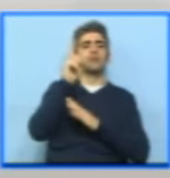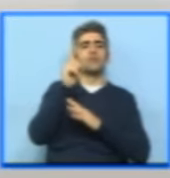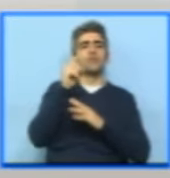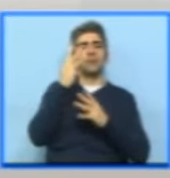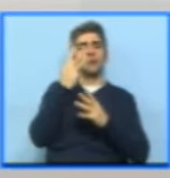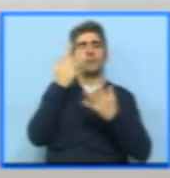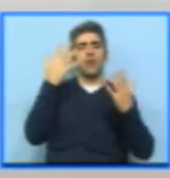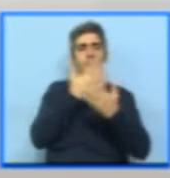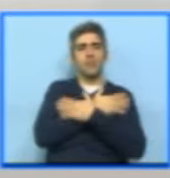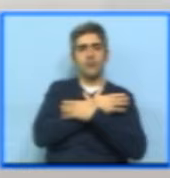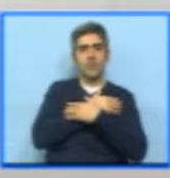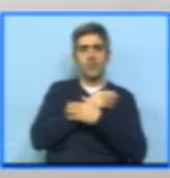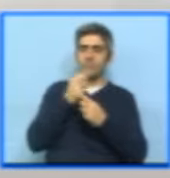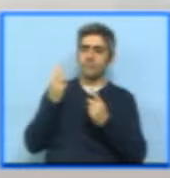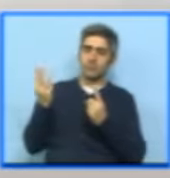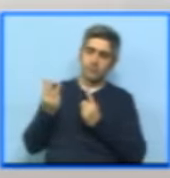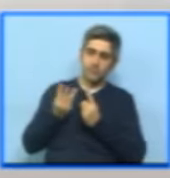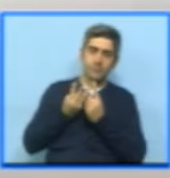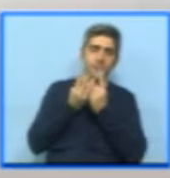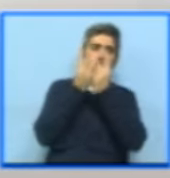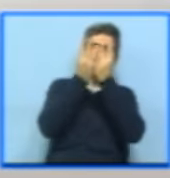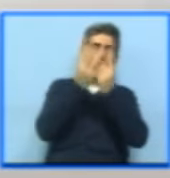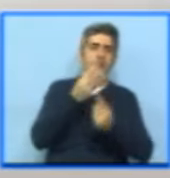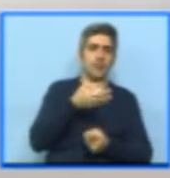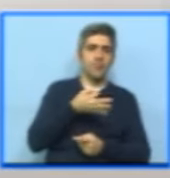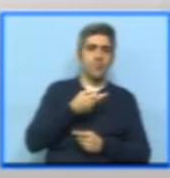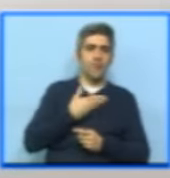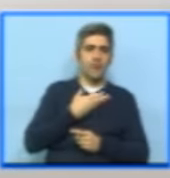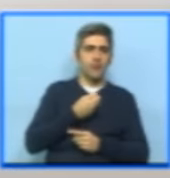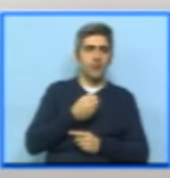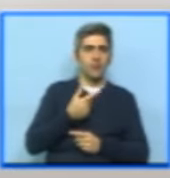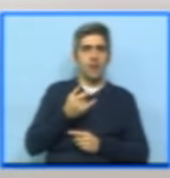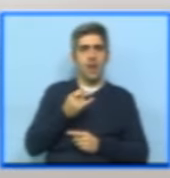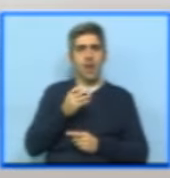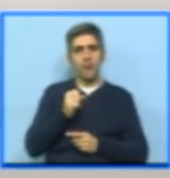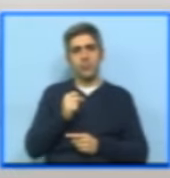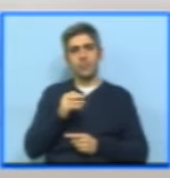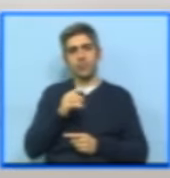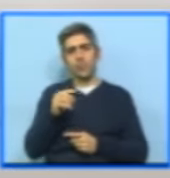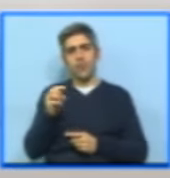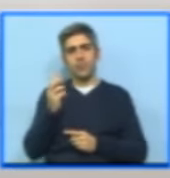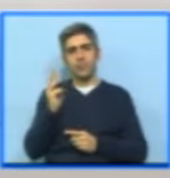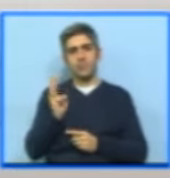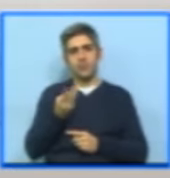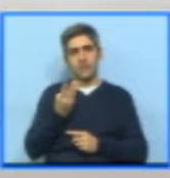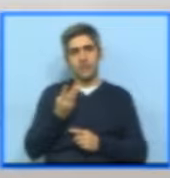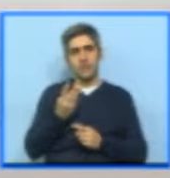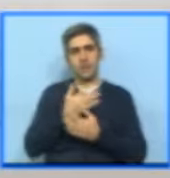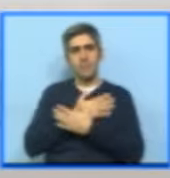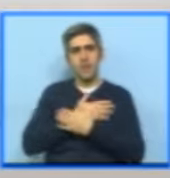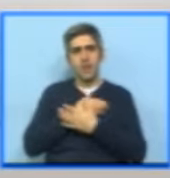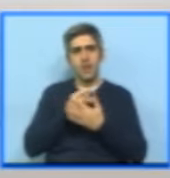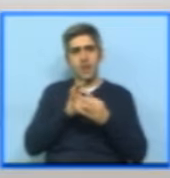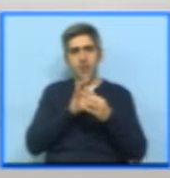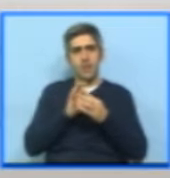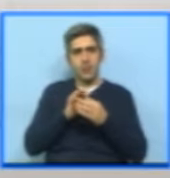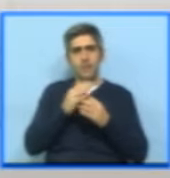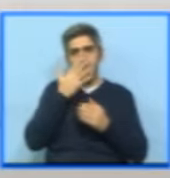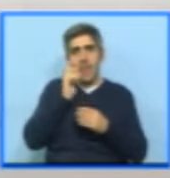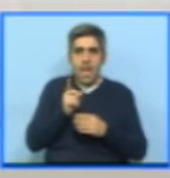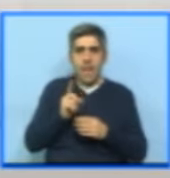grandes amigos, o Pedro, o Tiago e o João. Do grupo dos 12, estes 3 realmente eram os grandes, dá a impressão, segundo os textos dos